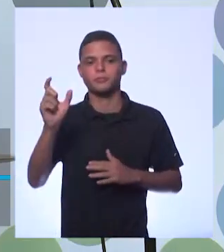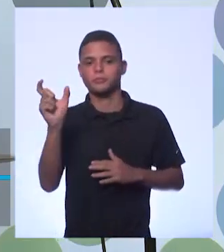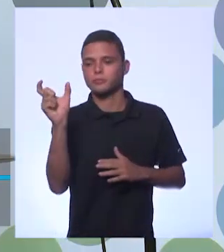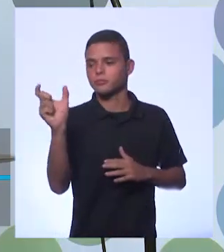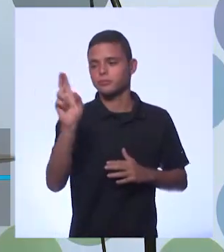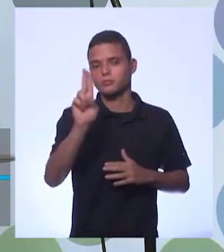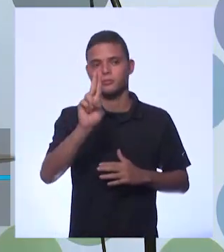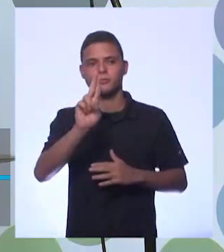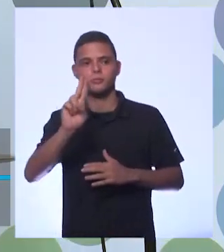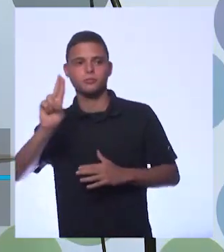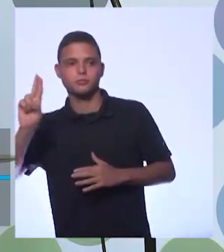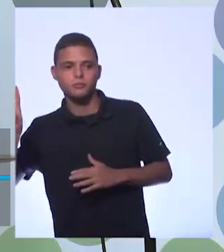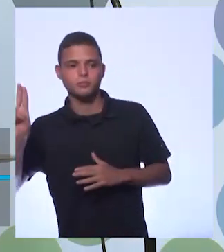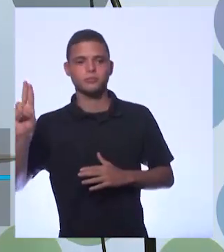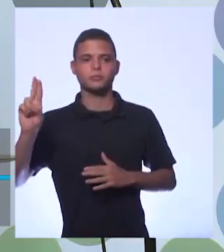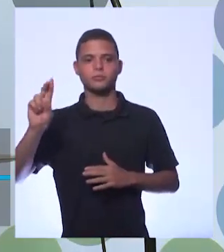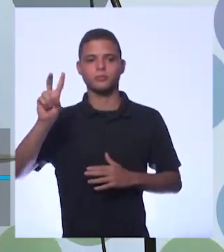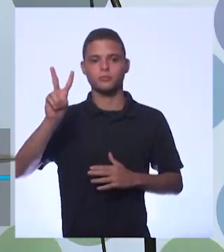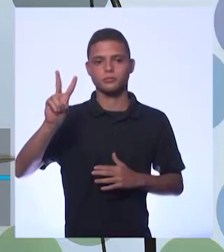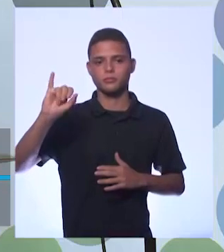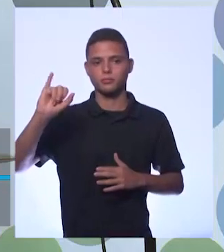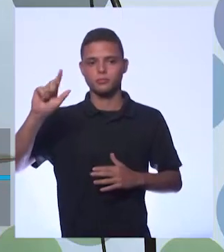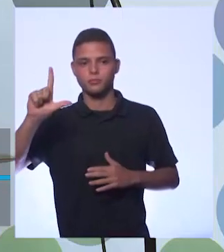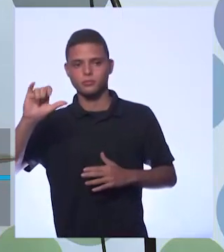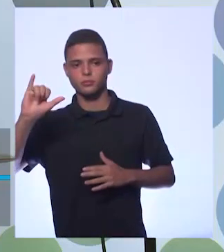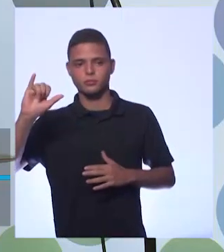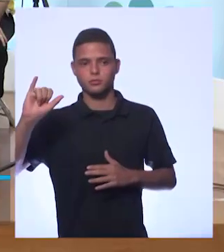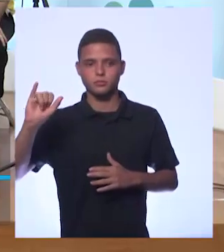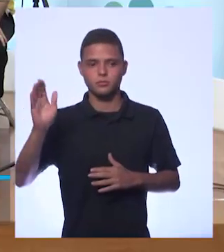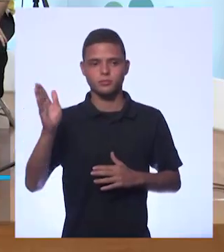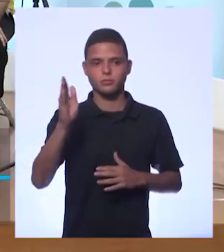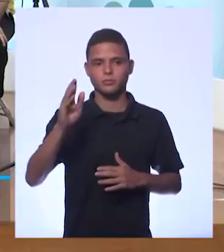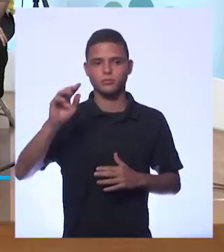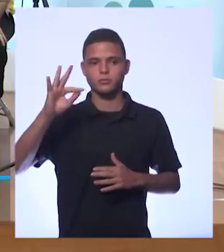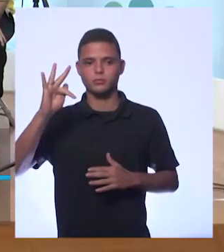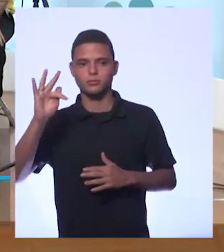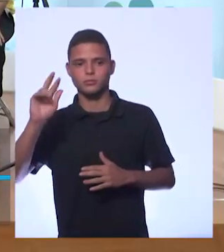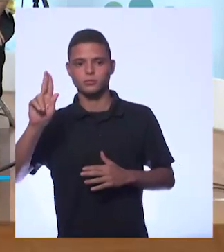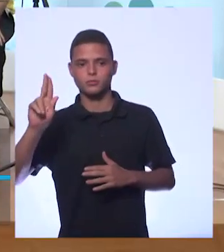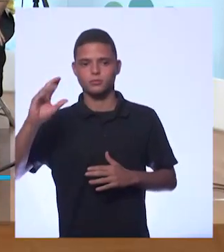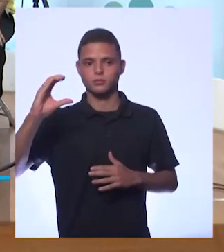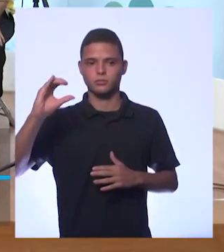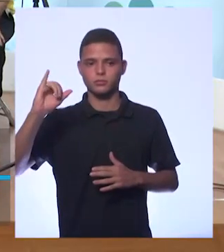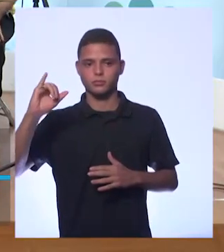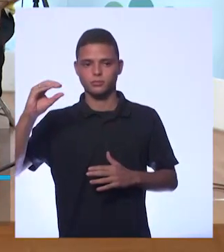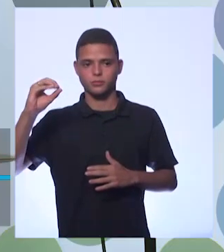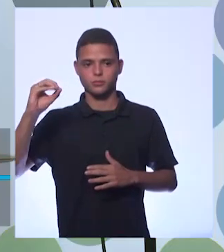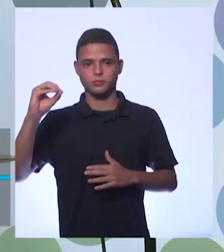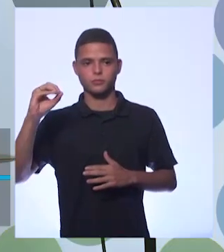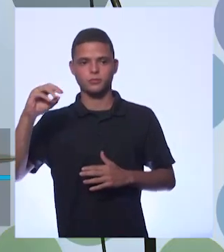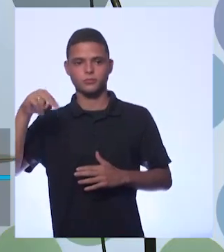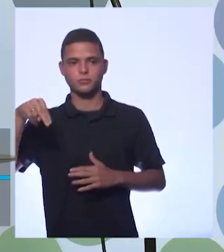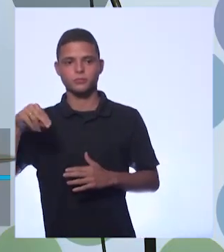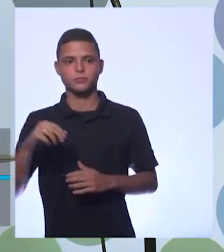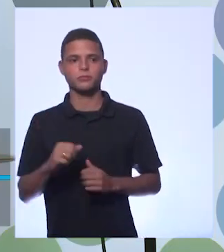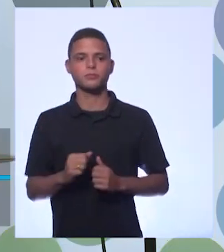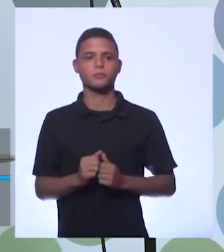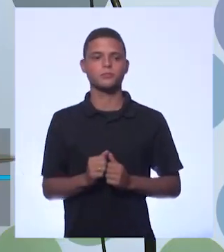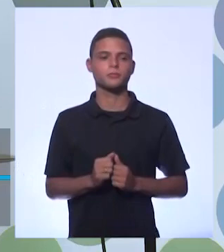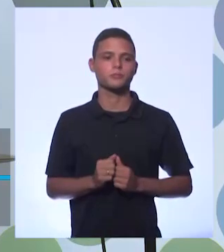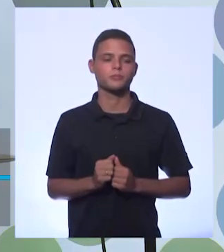estudando ele. Ele se chama Vilém Flusser. É um filósofo tcheco-brasileiro, ele nasceu na República